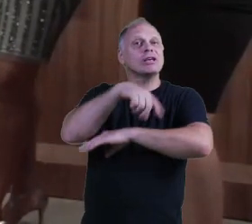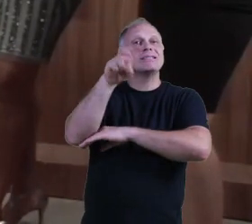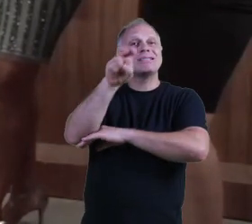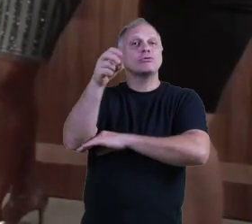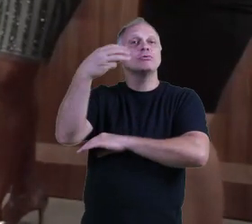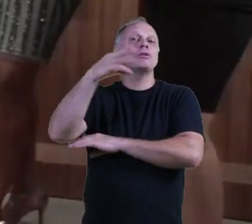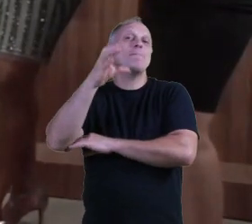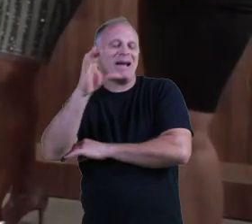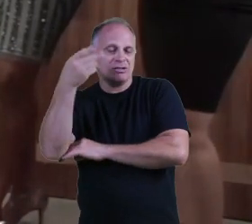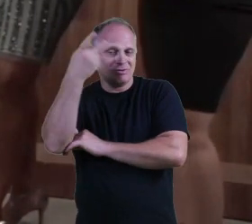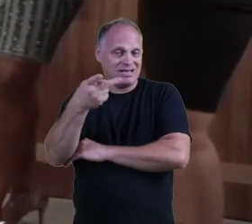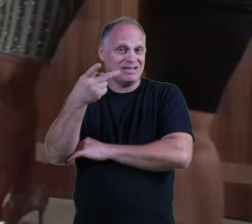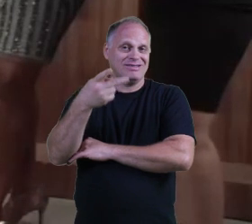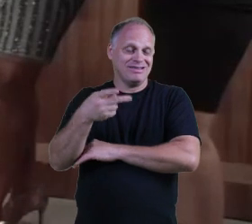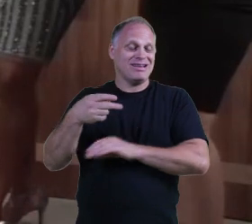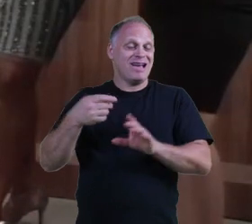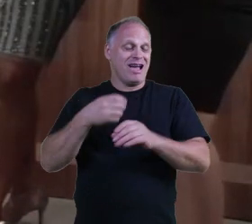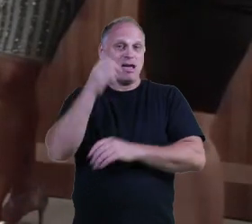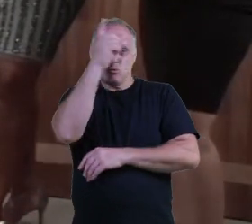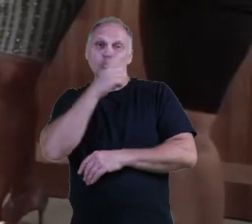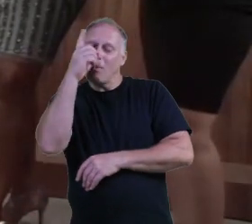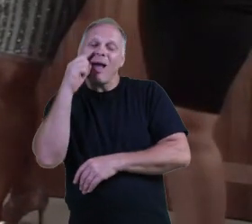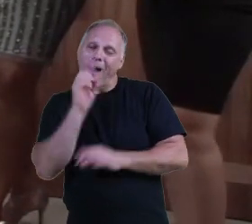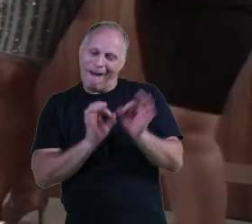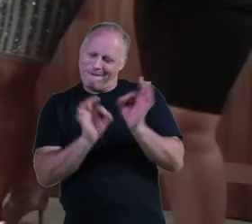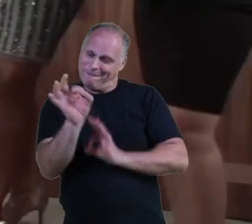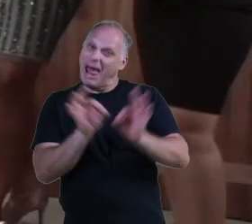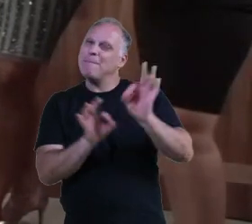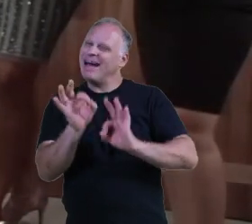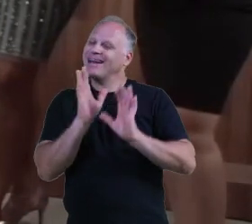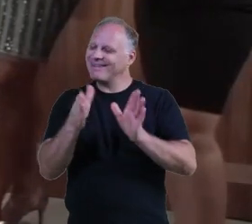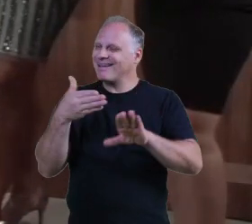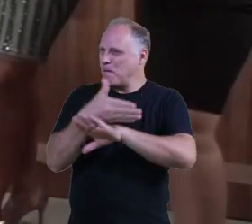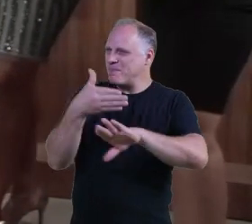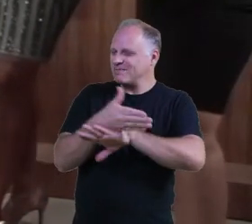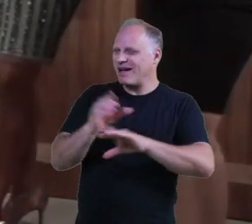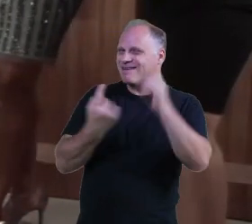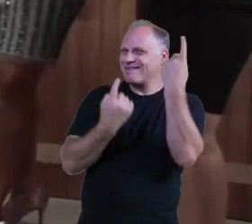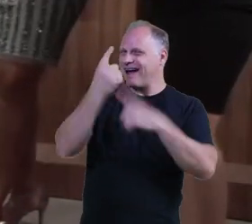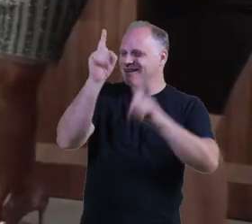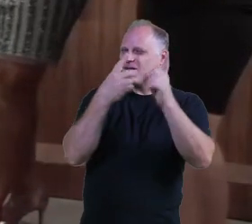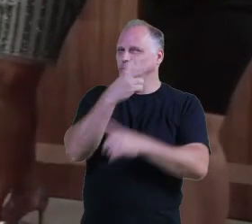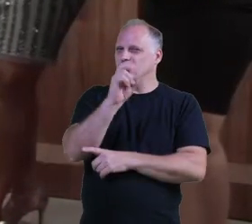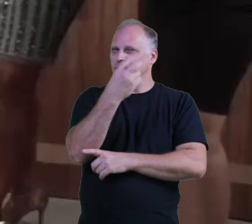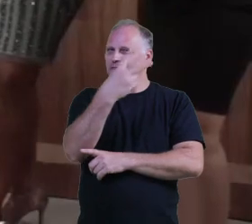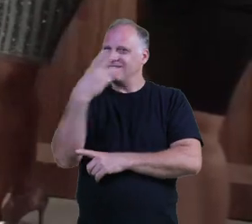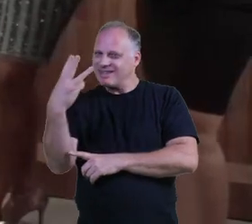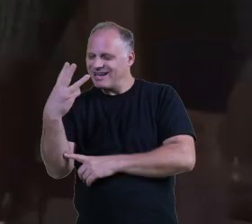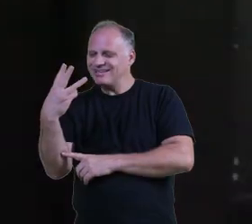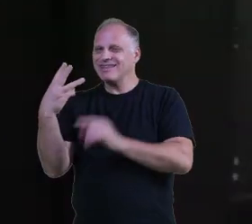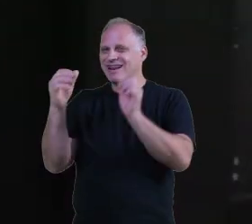para 5 de março. 5 de março deste ano, num domingo, né? Então, a gente já pode ir se preparando, pessoal, que quiser participar do